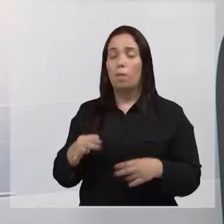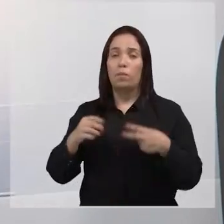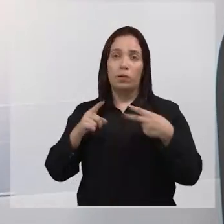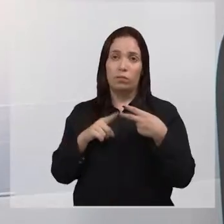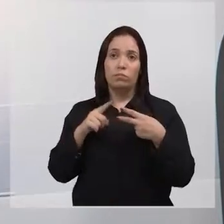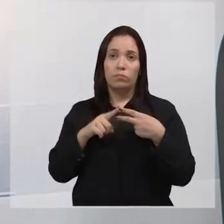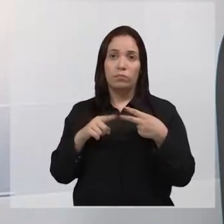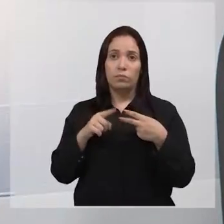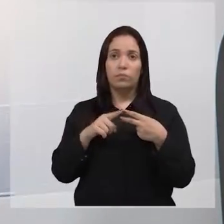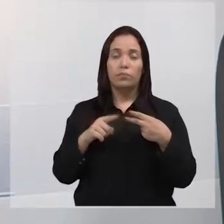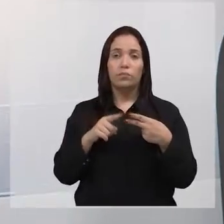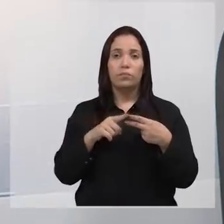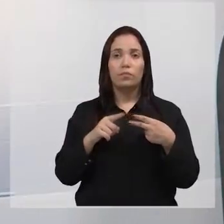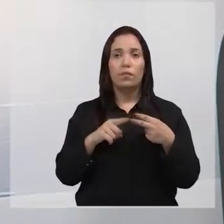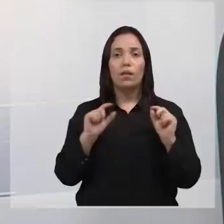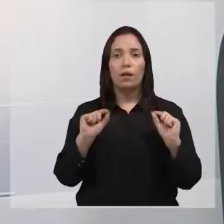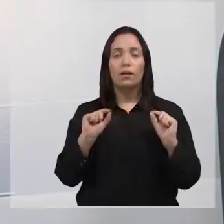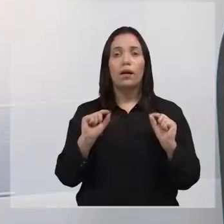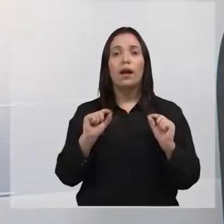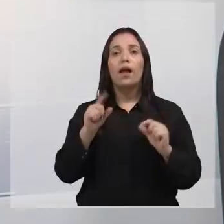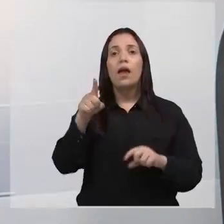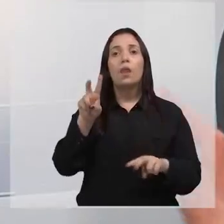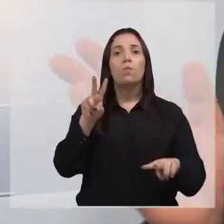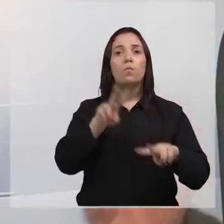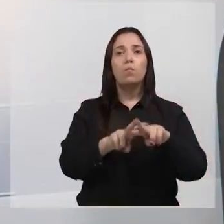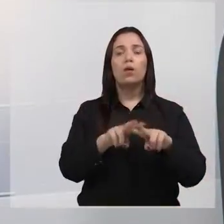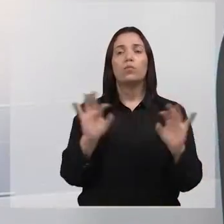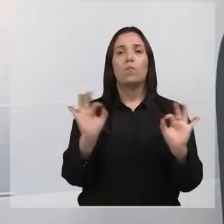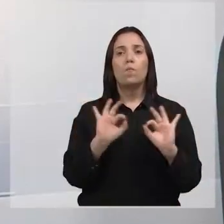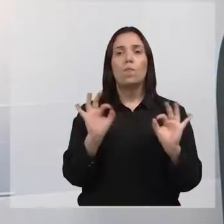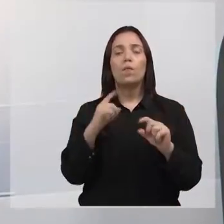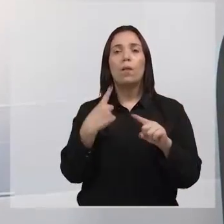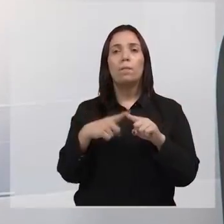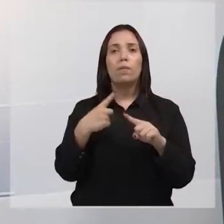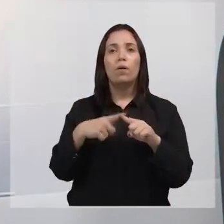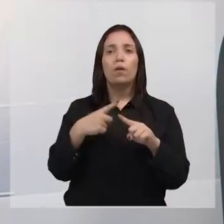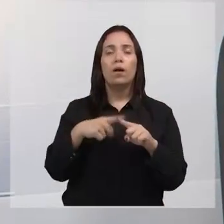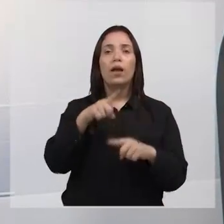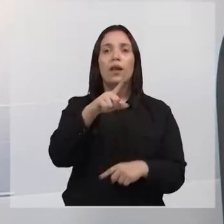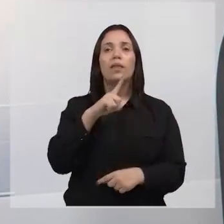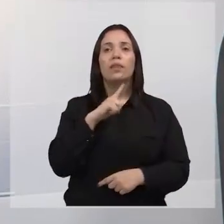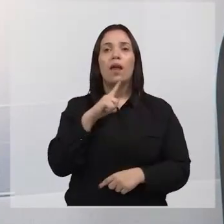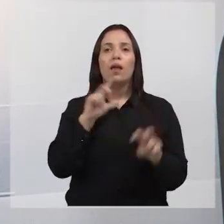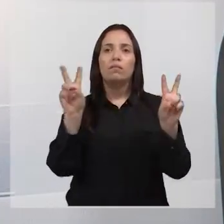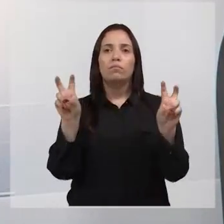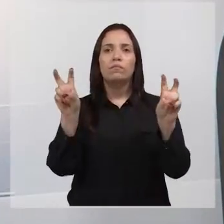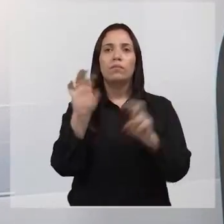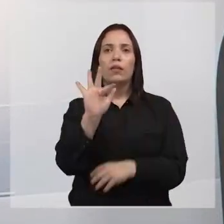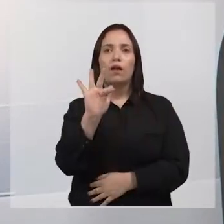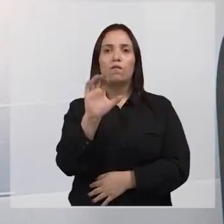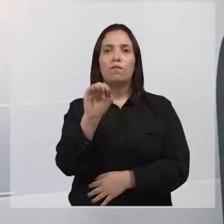preso, para Não. ser mais exato? Ele não está preso porque ele tem uma coisa chamada fórum privilegiado.